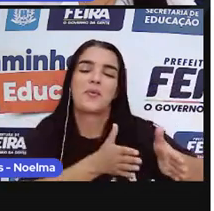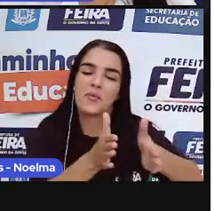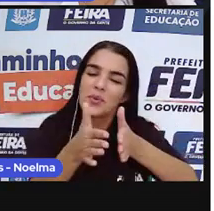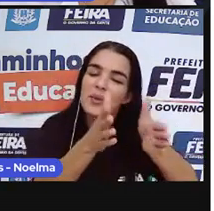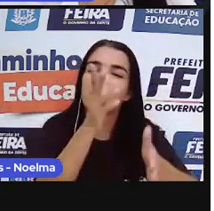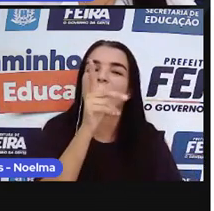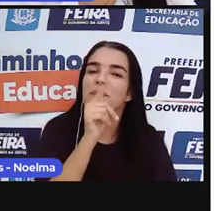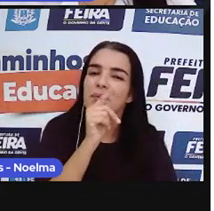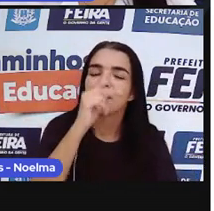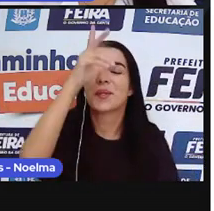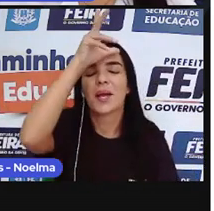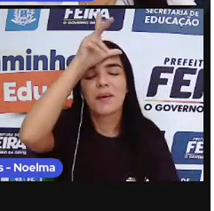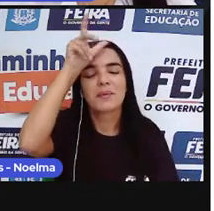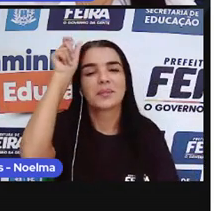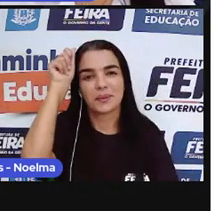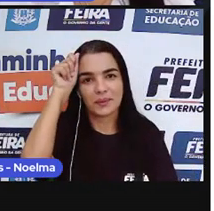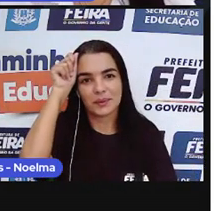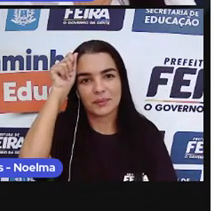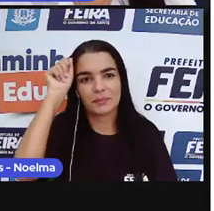né?